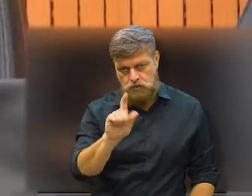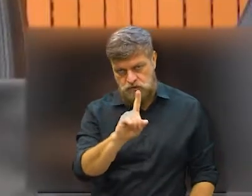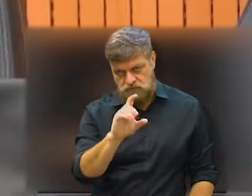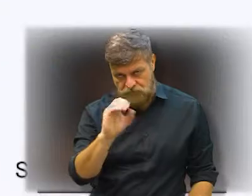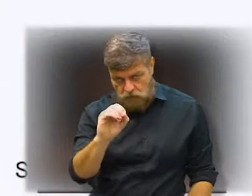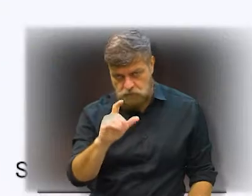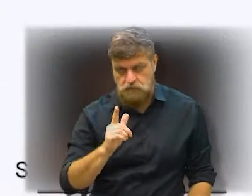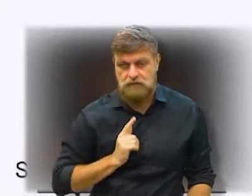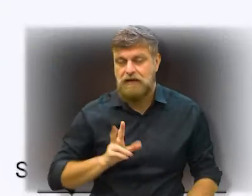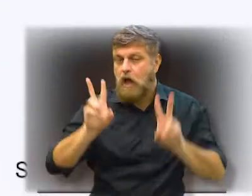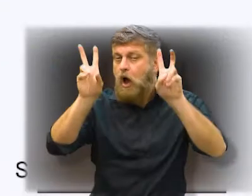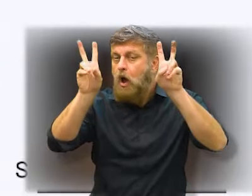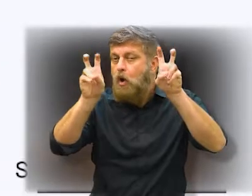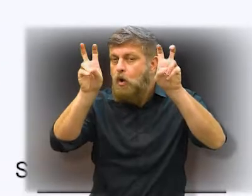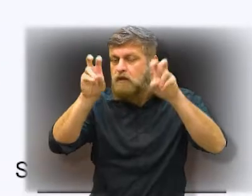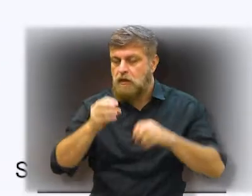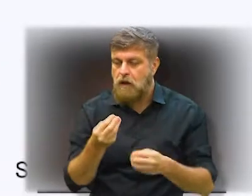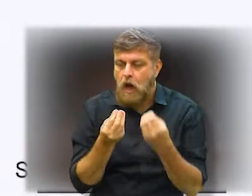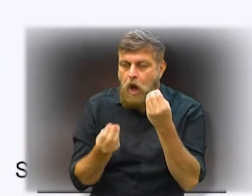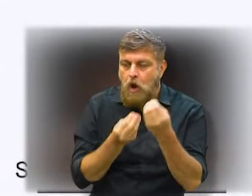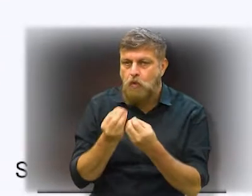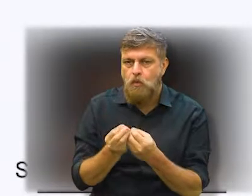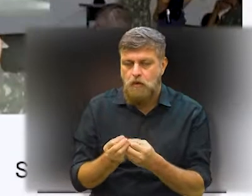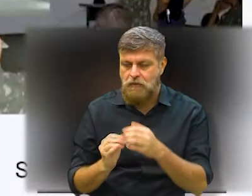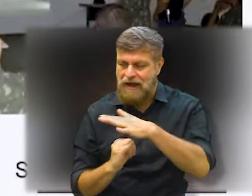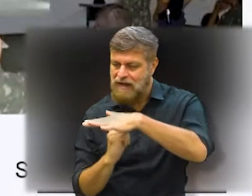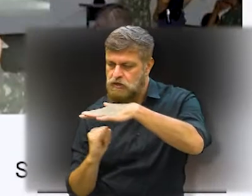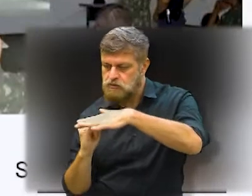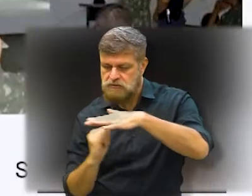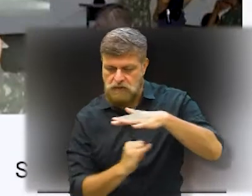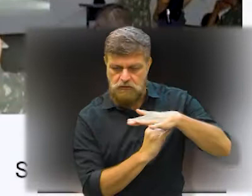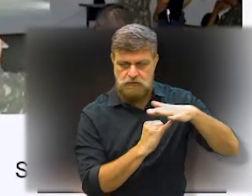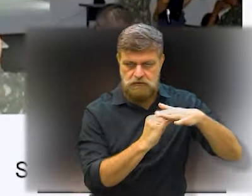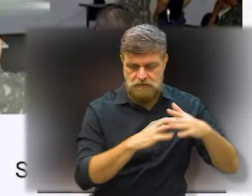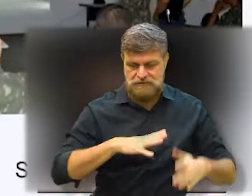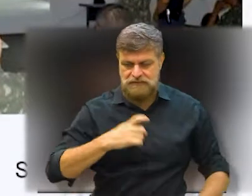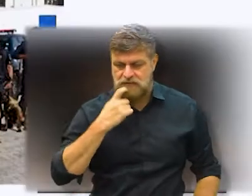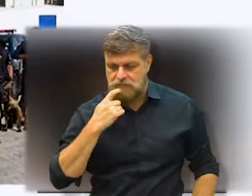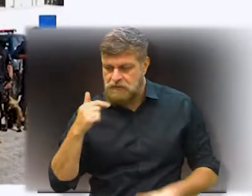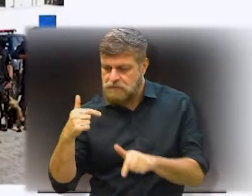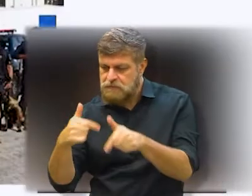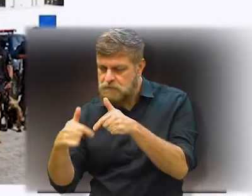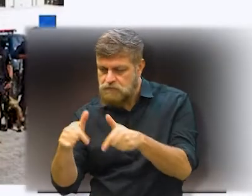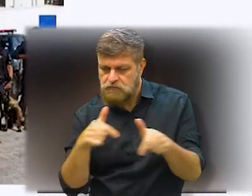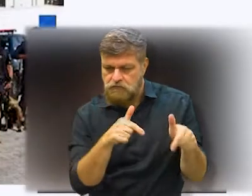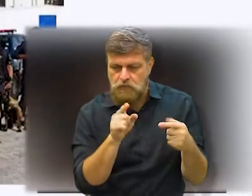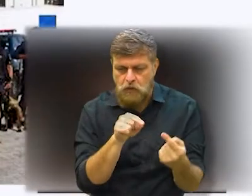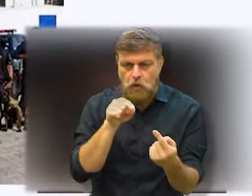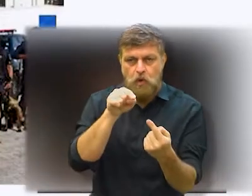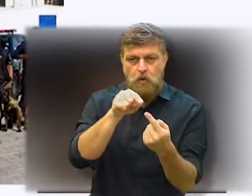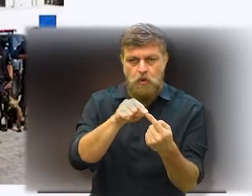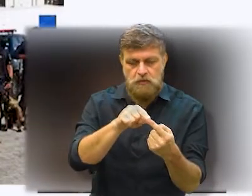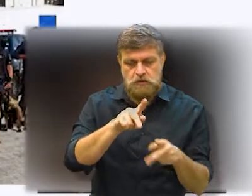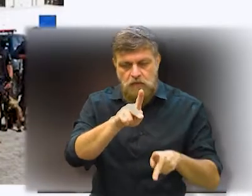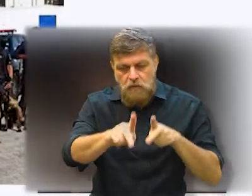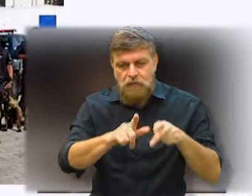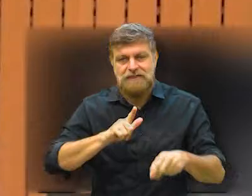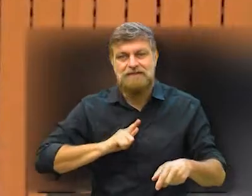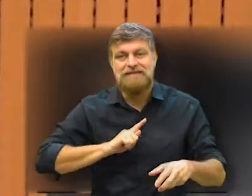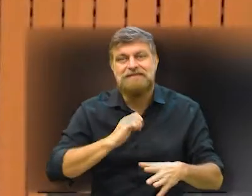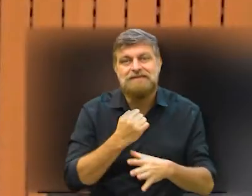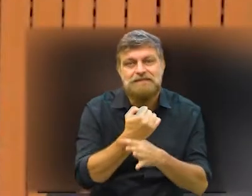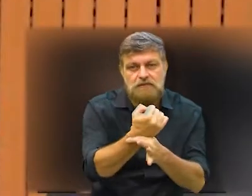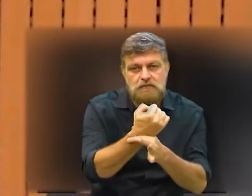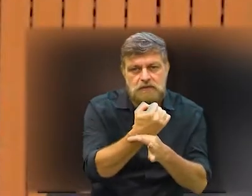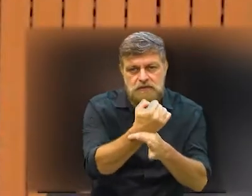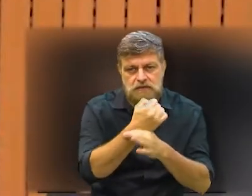Dias Júnior. Em pauta, a forma como cada instituição atua na cidade para oferecer segurança à população.